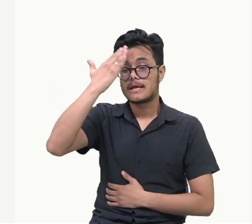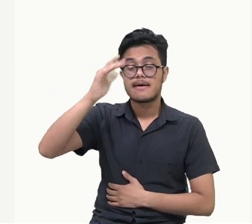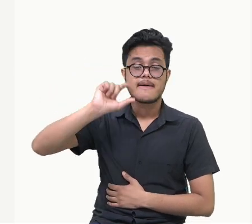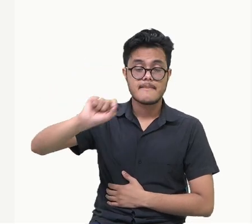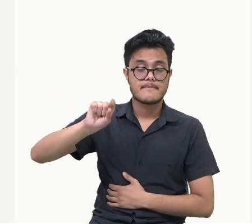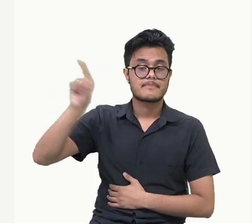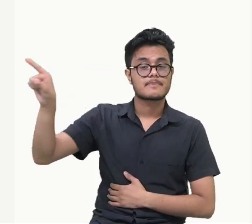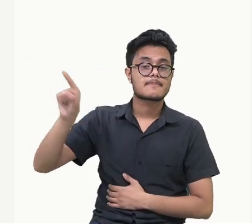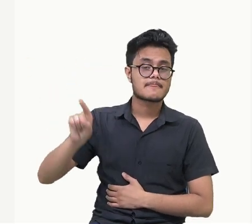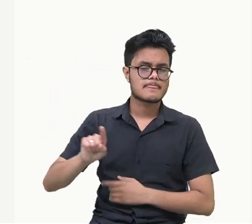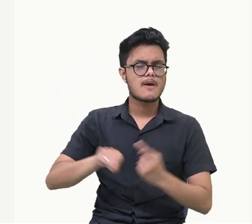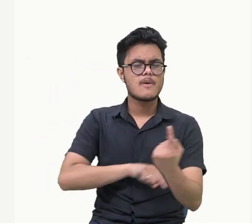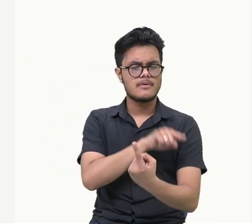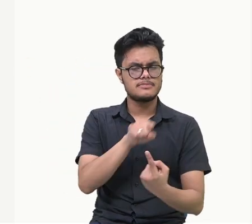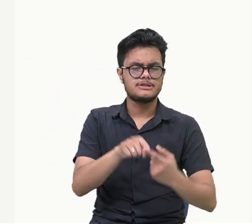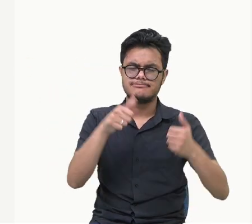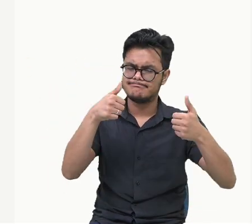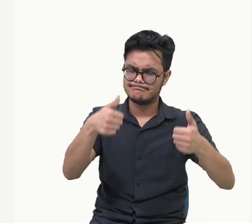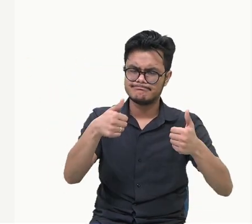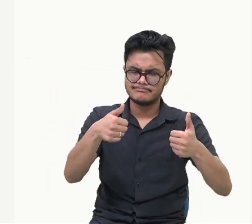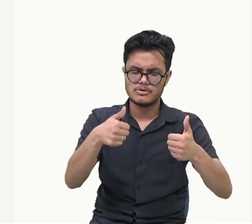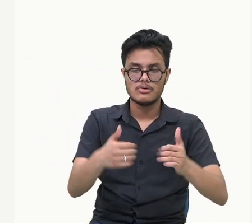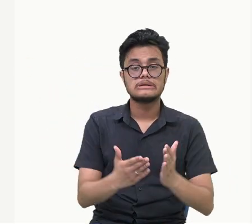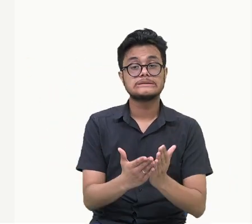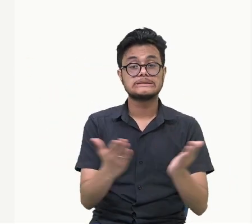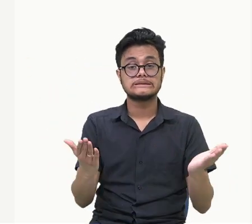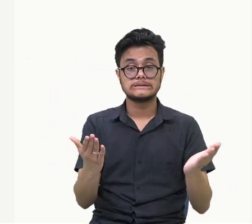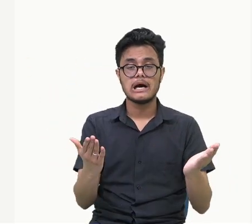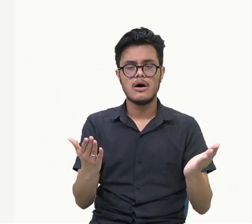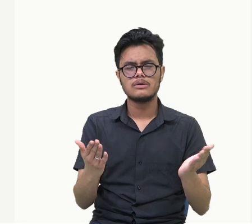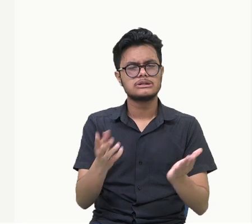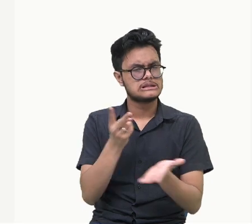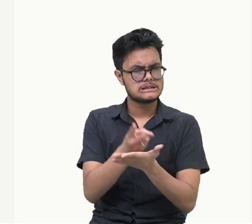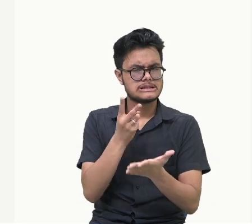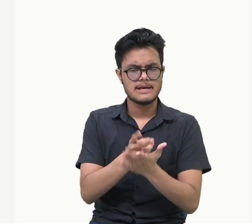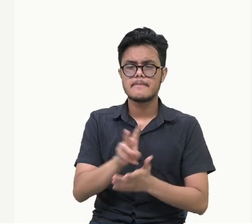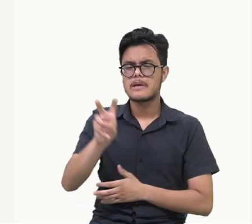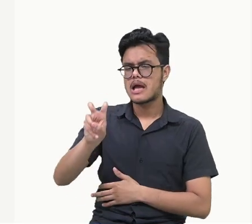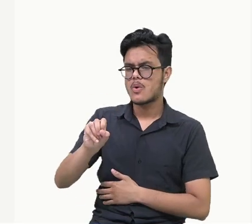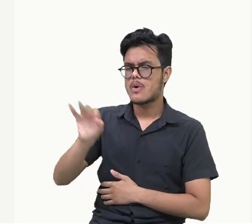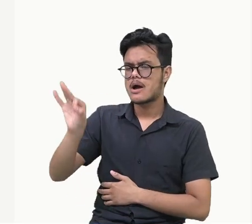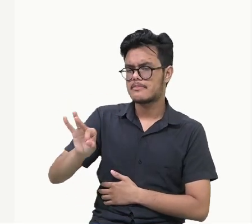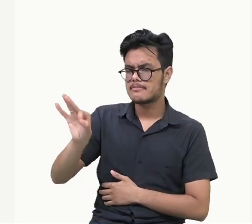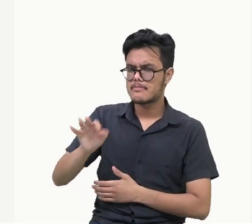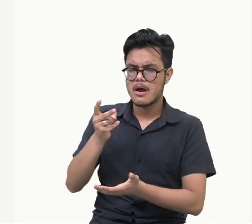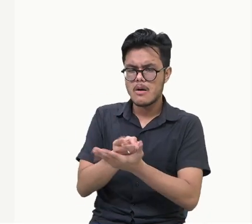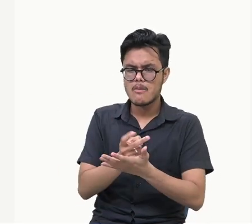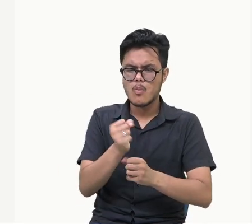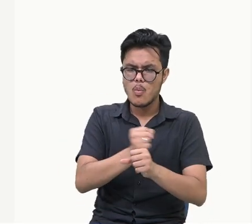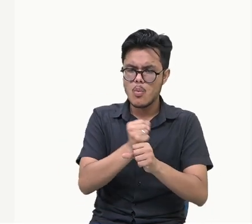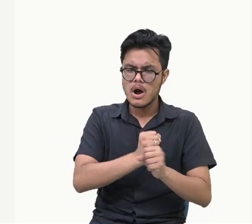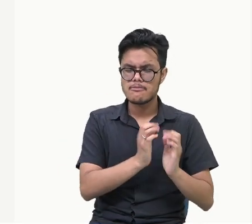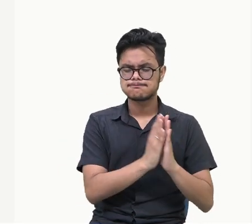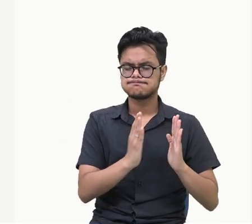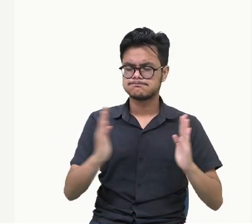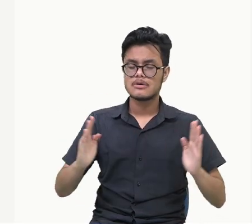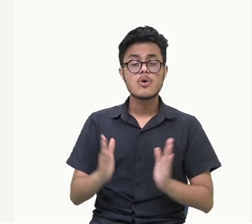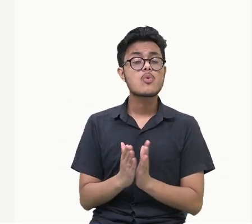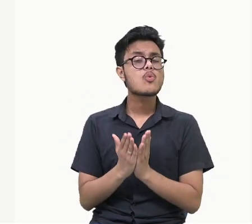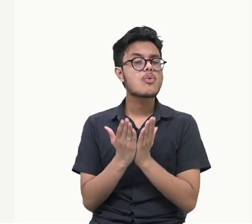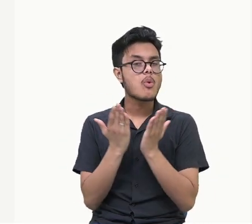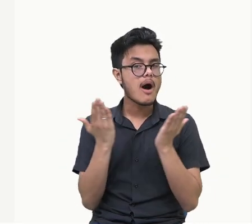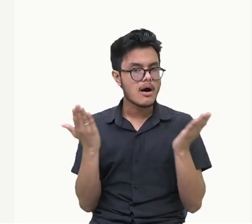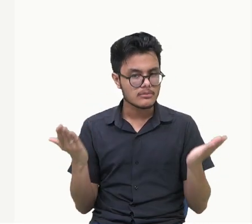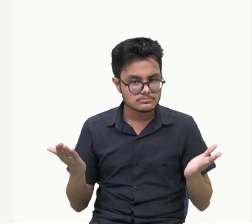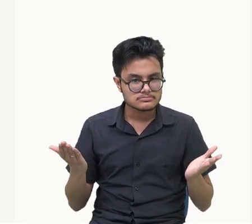estimativa for alcançada, ou seja, se mantiver, né, esses 50% anualmente, qual é a expressão